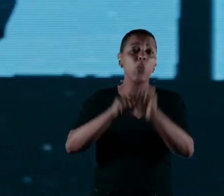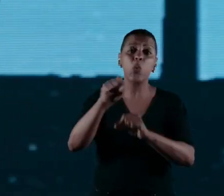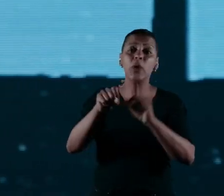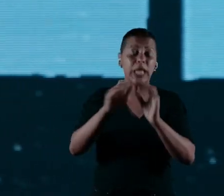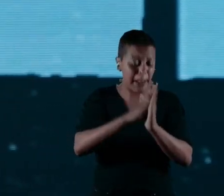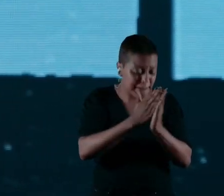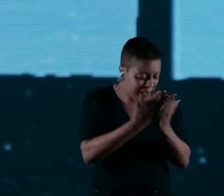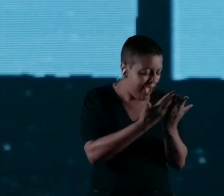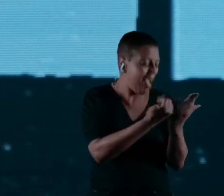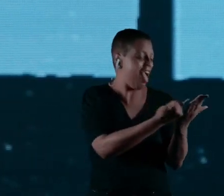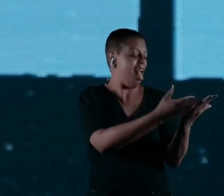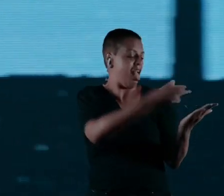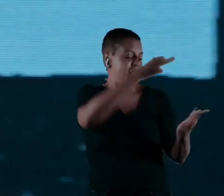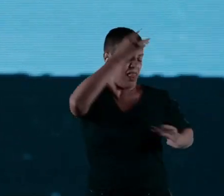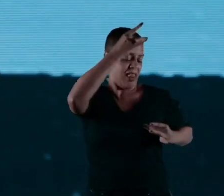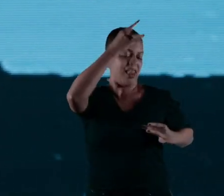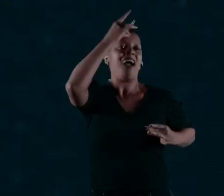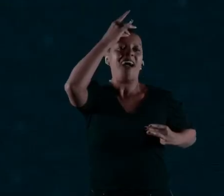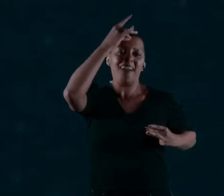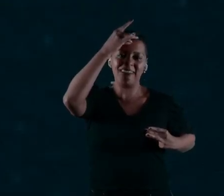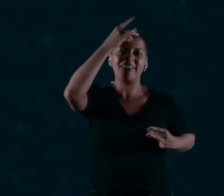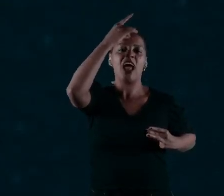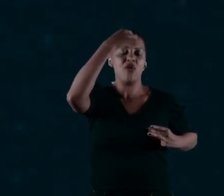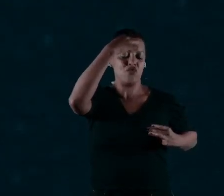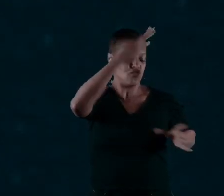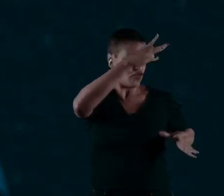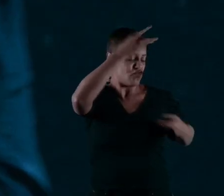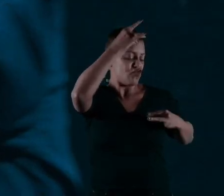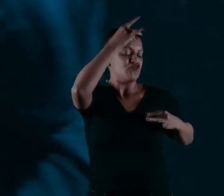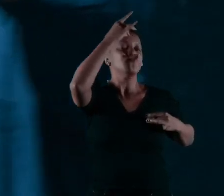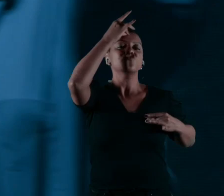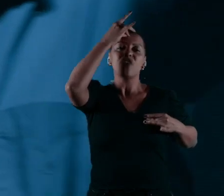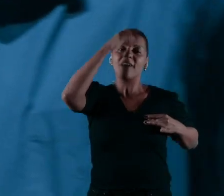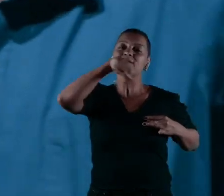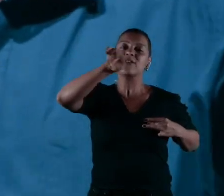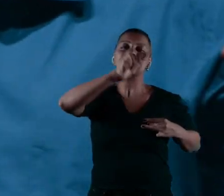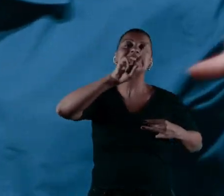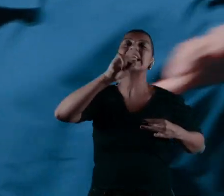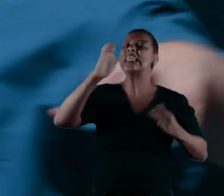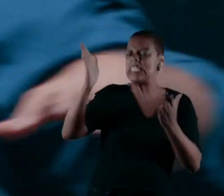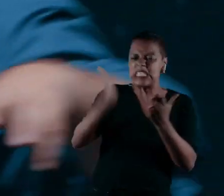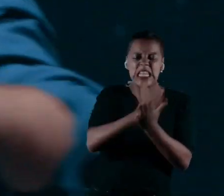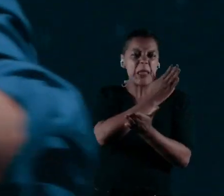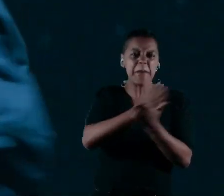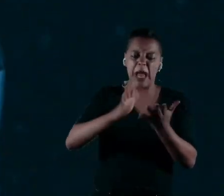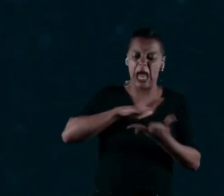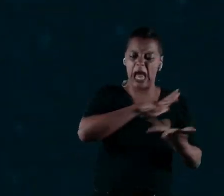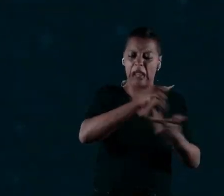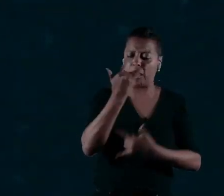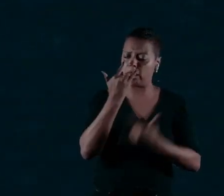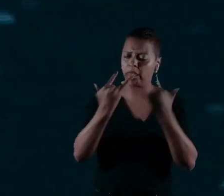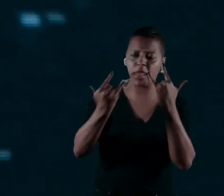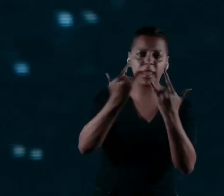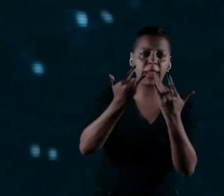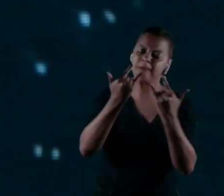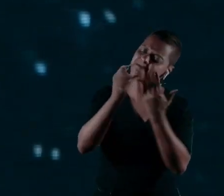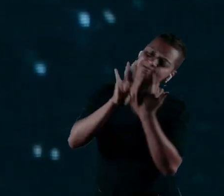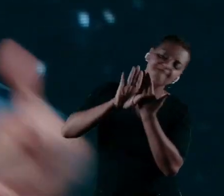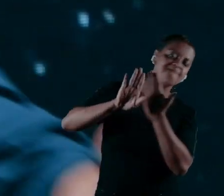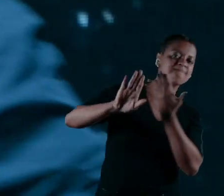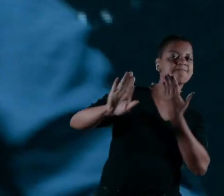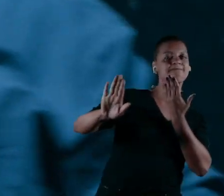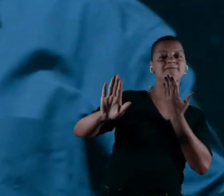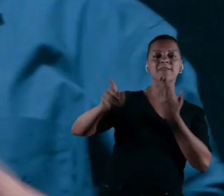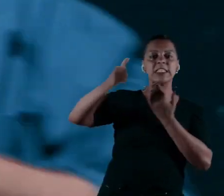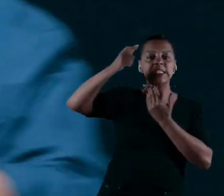palavra na sua mente. A sua mente vai ser separada daquele caldo